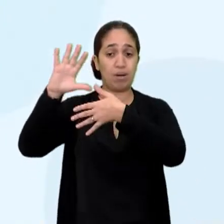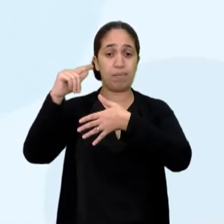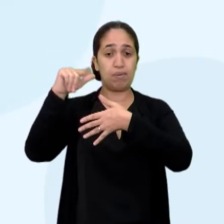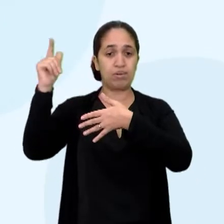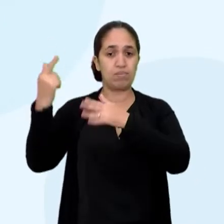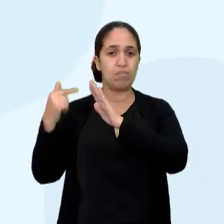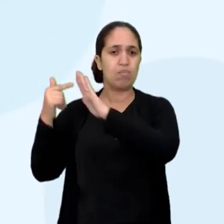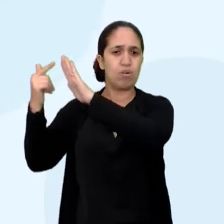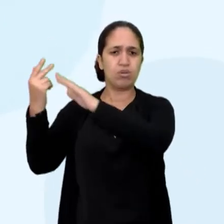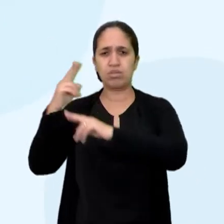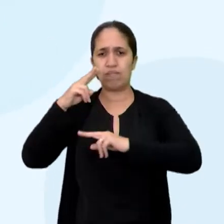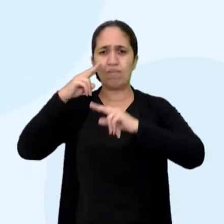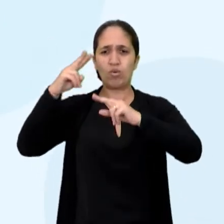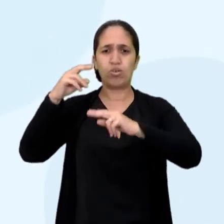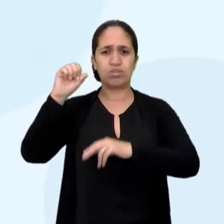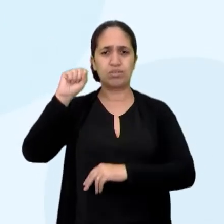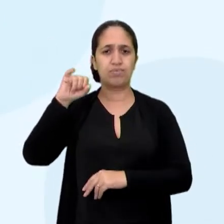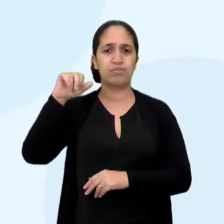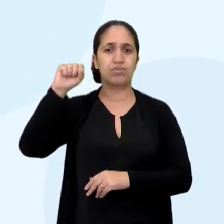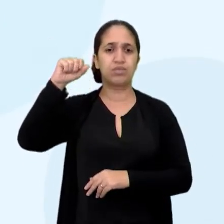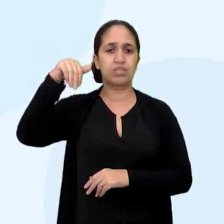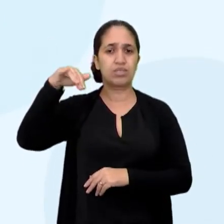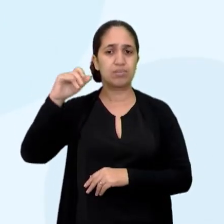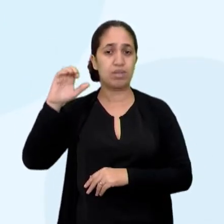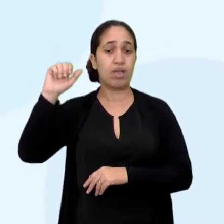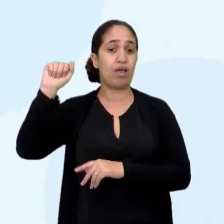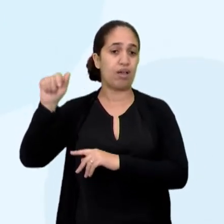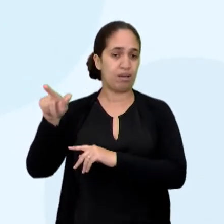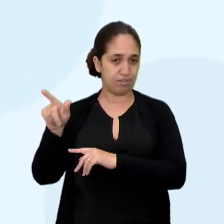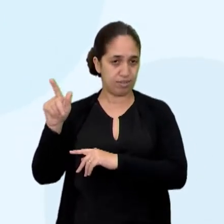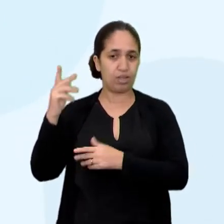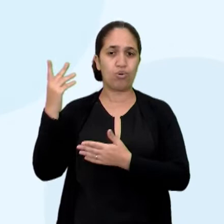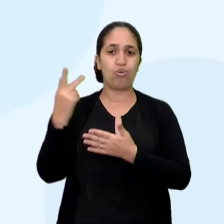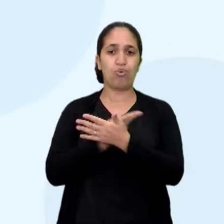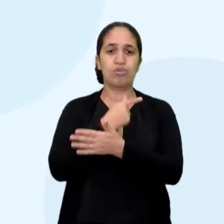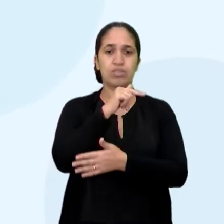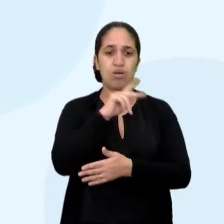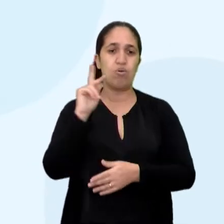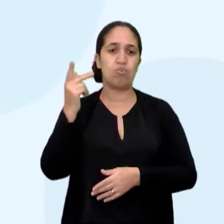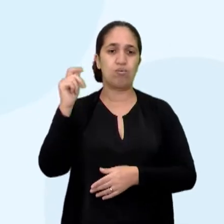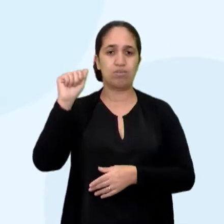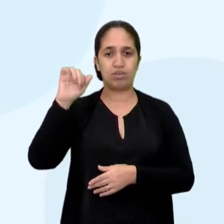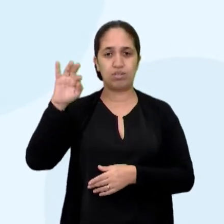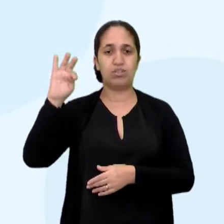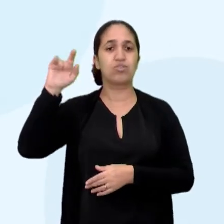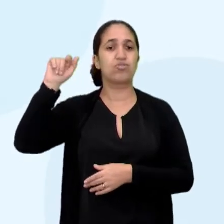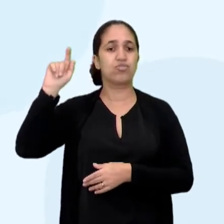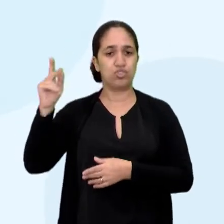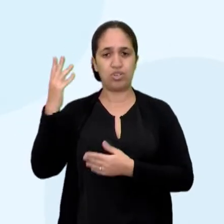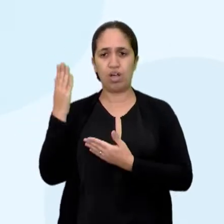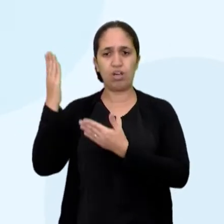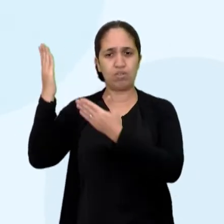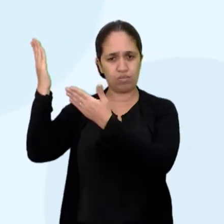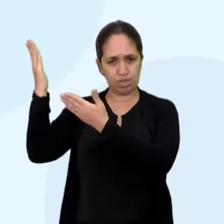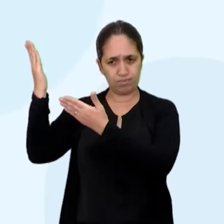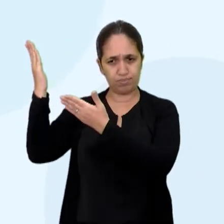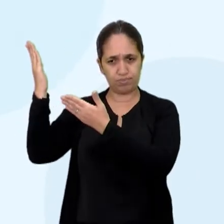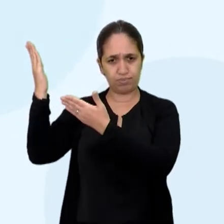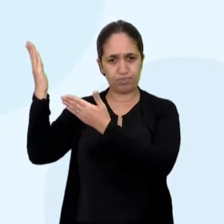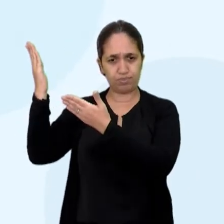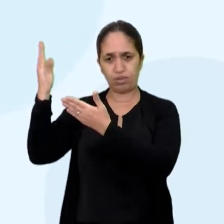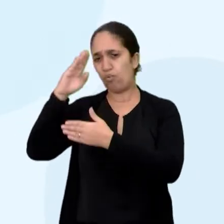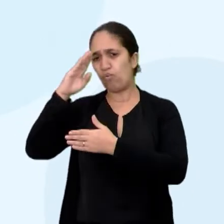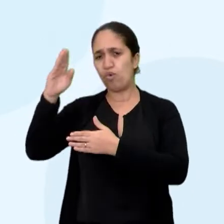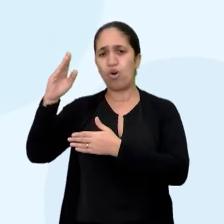sísmica desse terremoto que aconteceu aí no Haiti. Então a gente vai vendo aí o foco principal e as